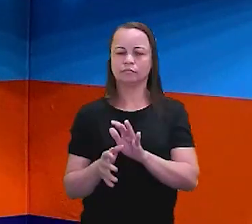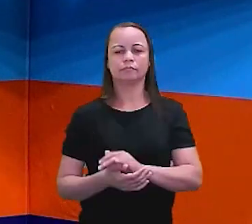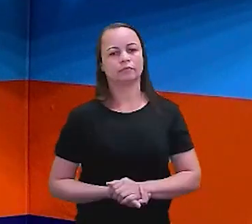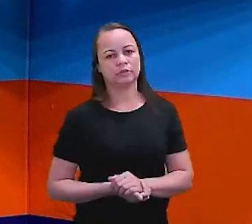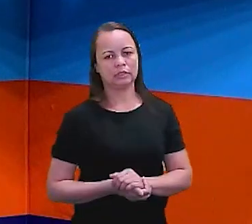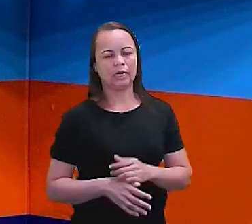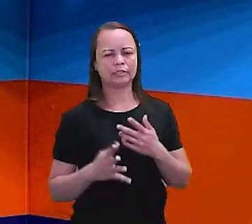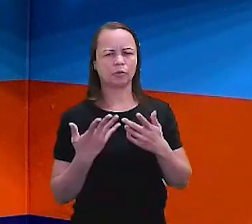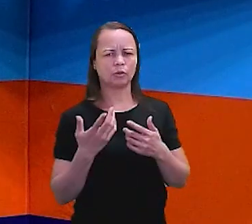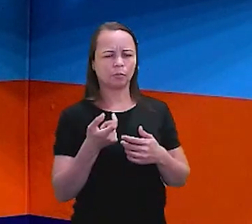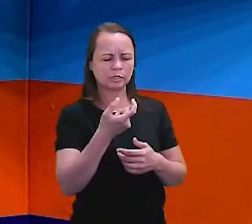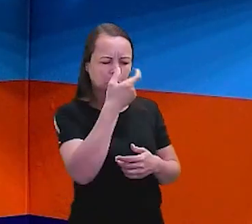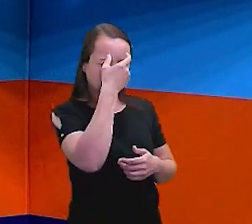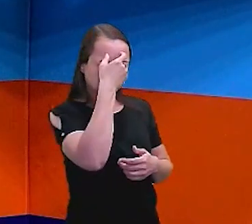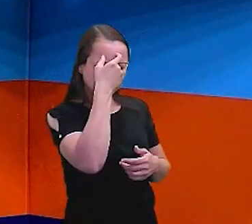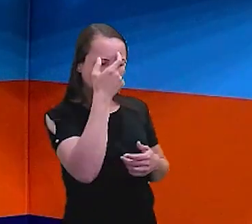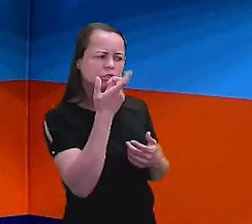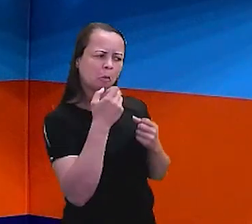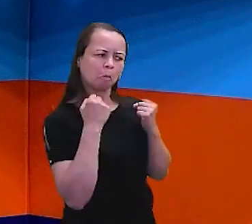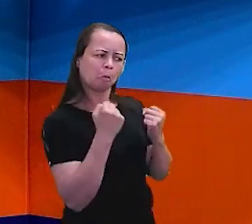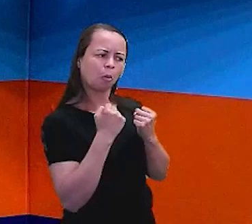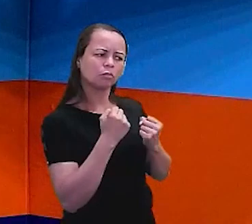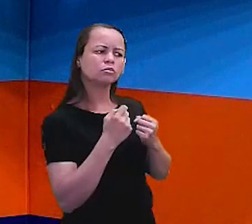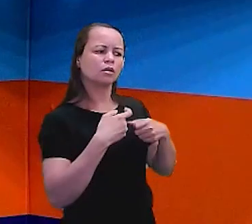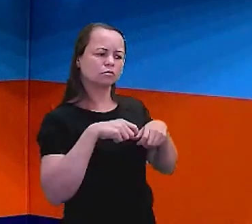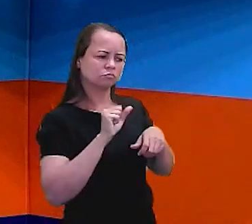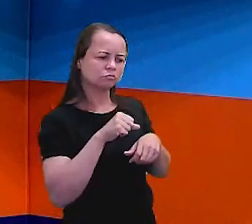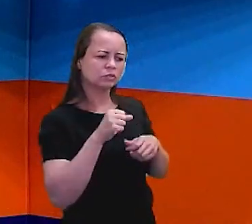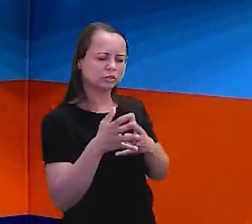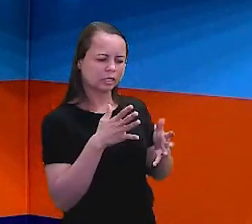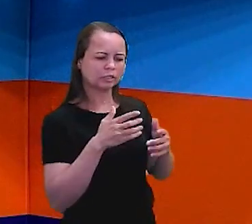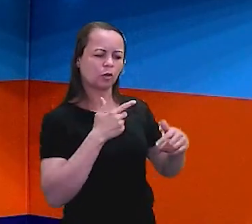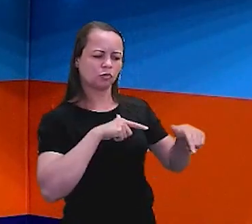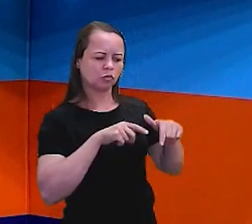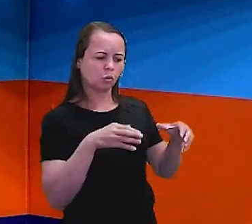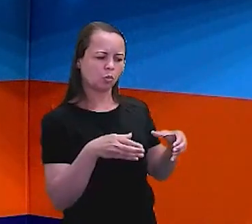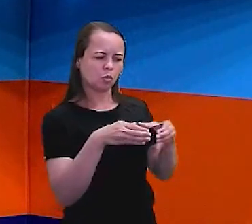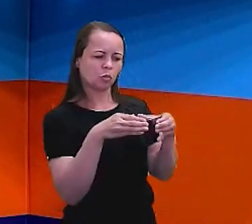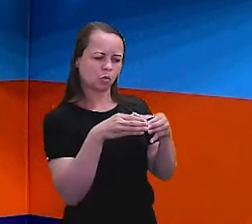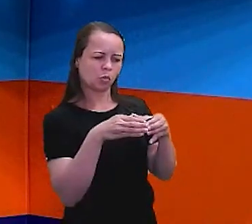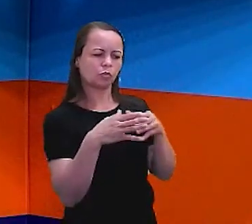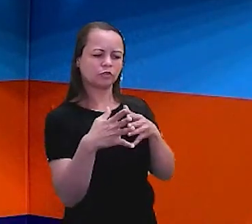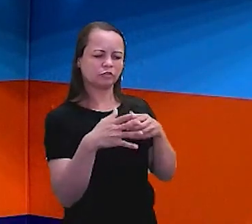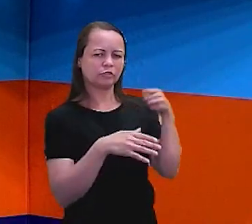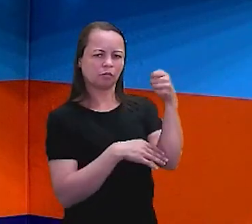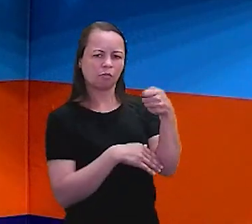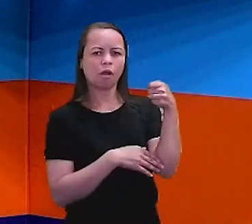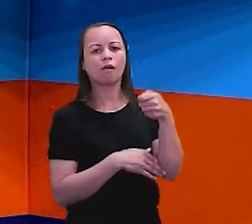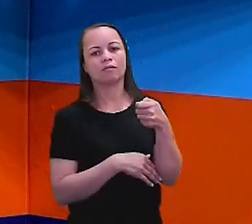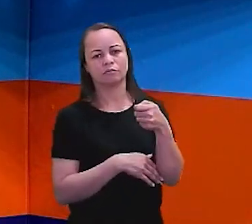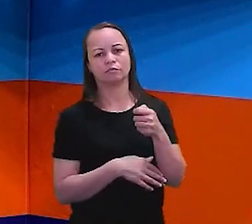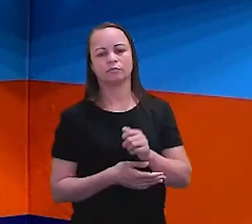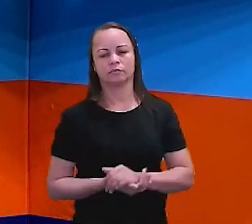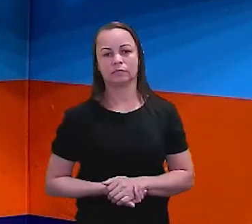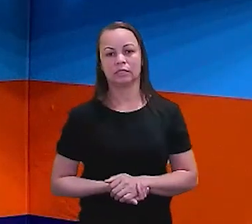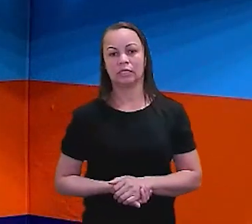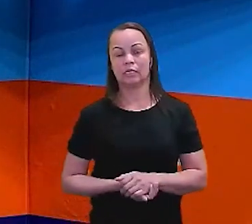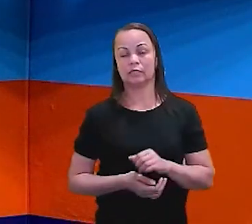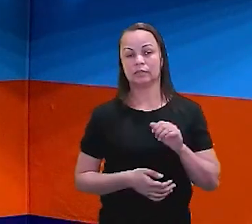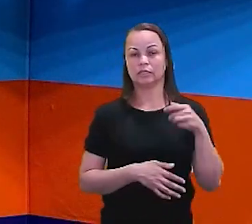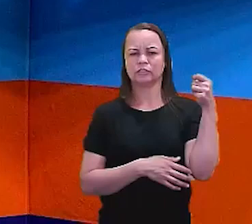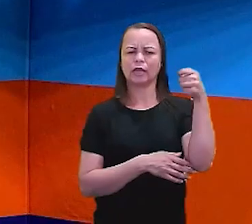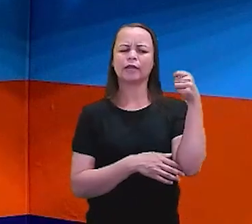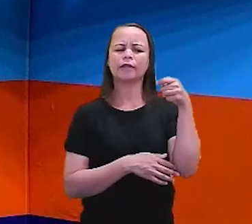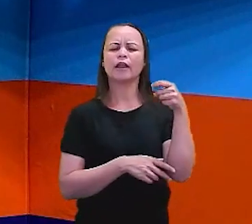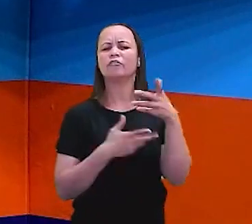do seu poder. Vamos mudar essa situação. Os operários se reuniram e fizeram uma greve. Se eles estão em greve,